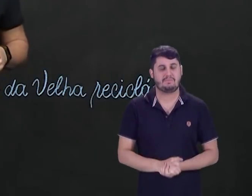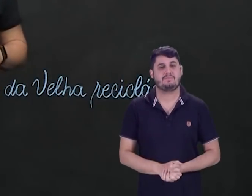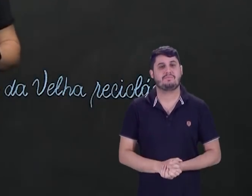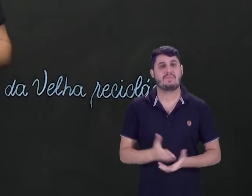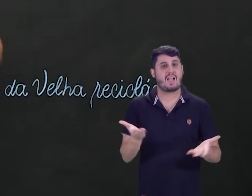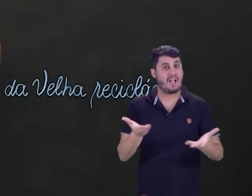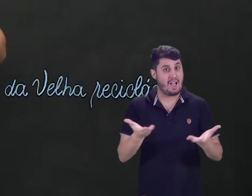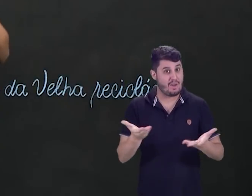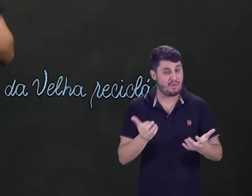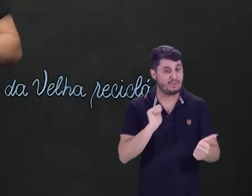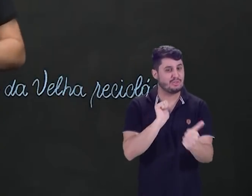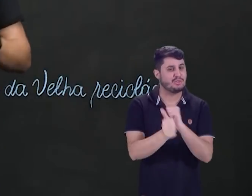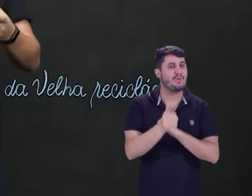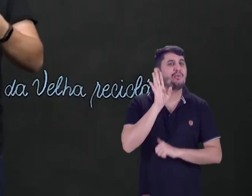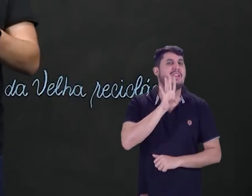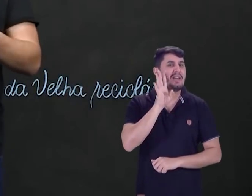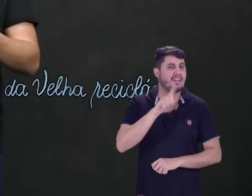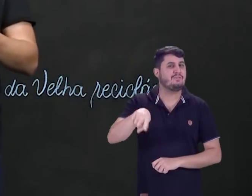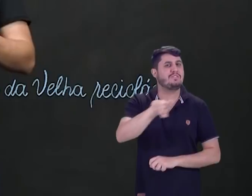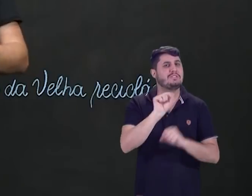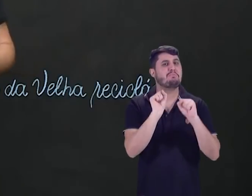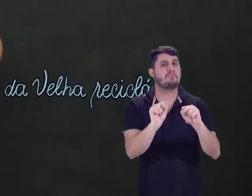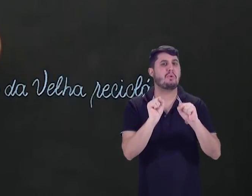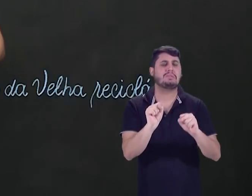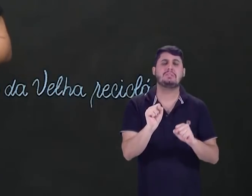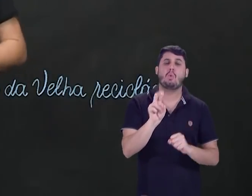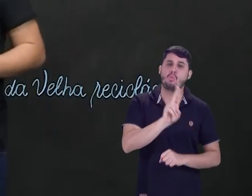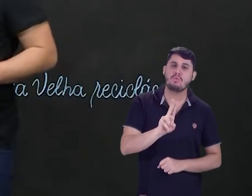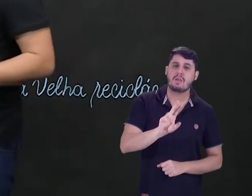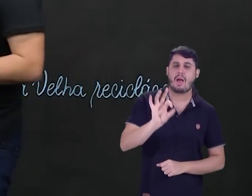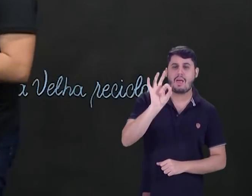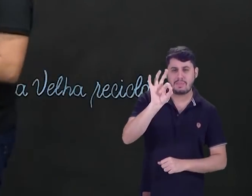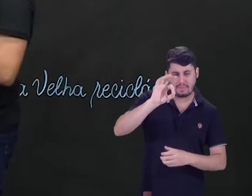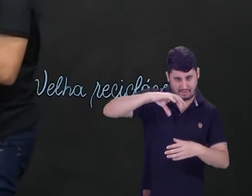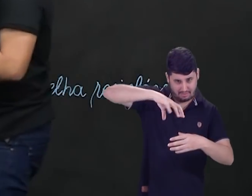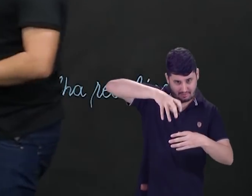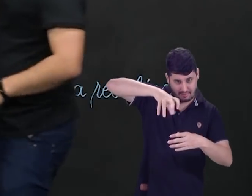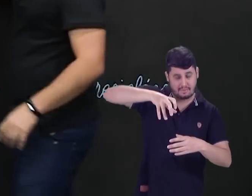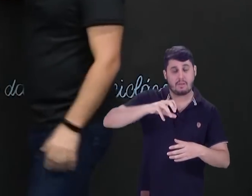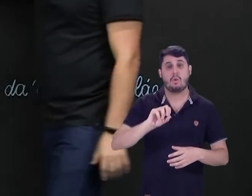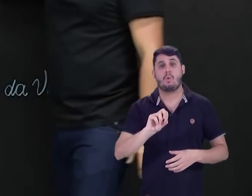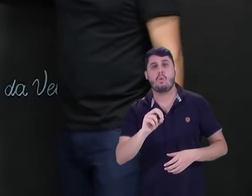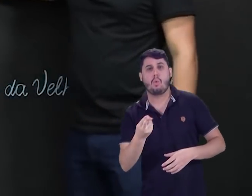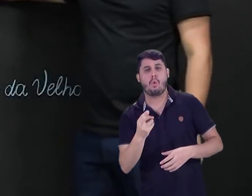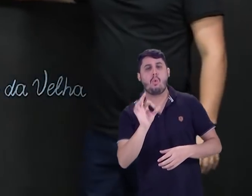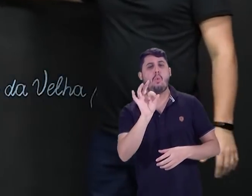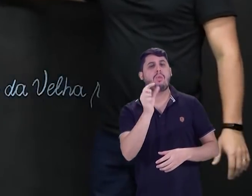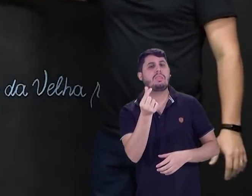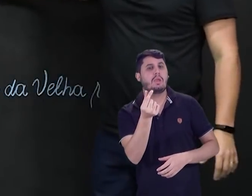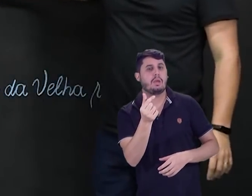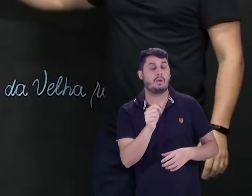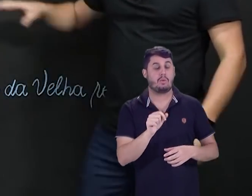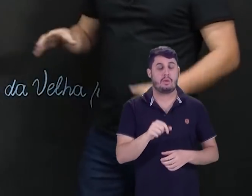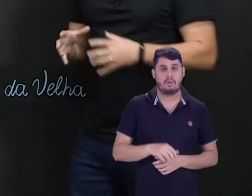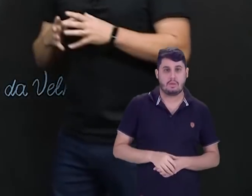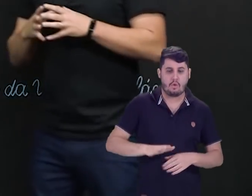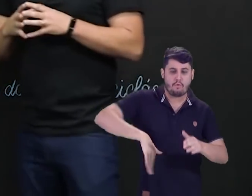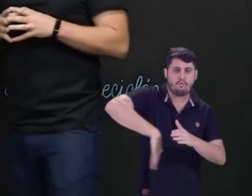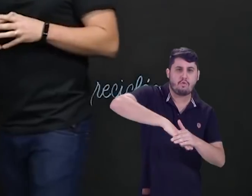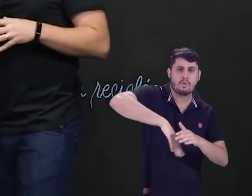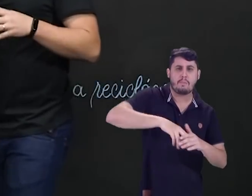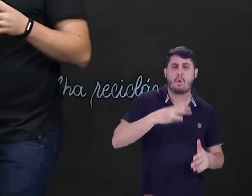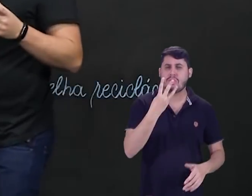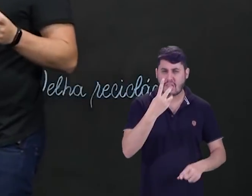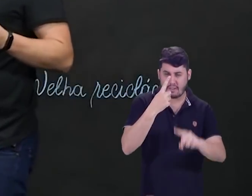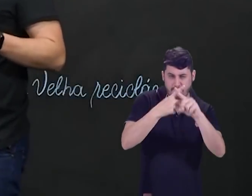jogar com tampinhas ou até mesmo com moedas, que é o jogo do futebol de três toques. O futebol de